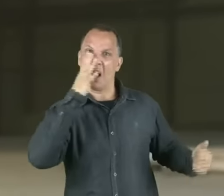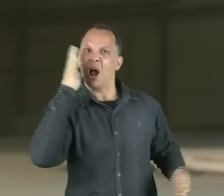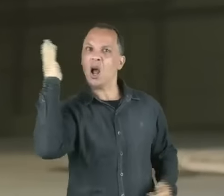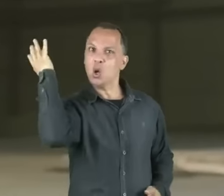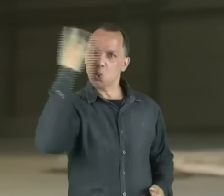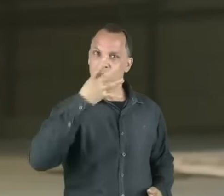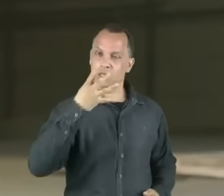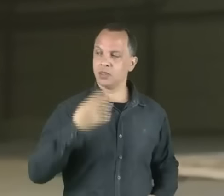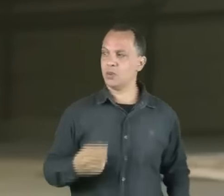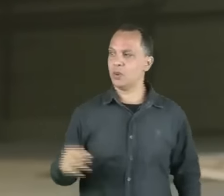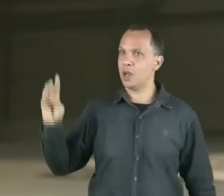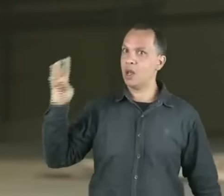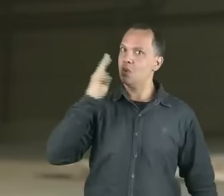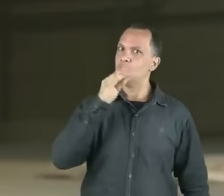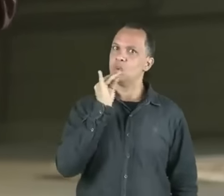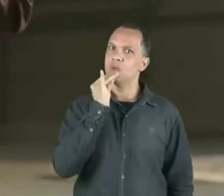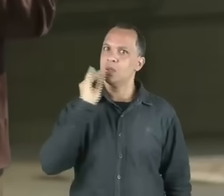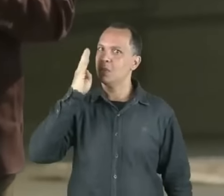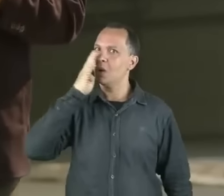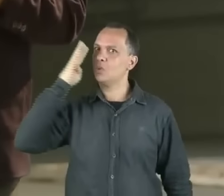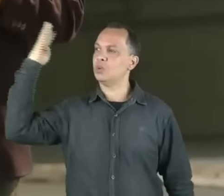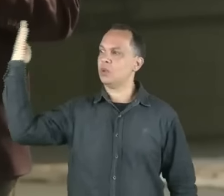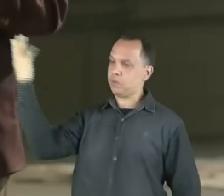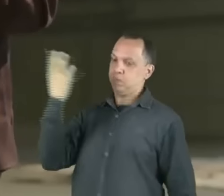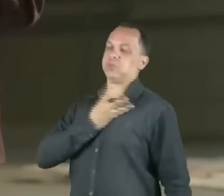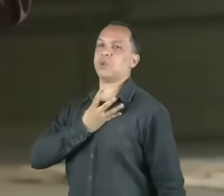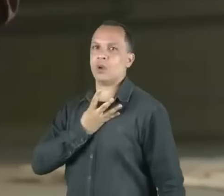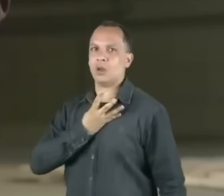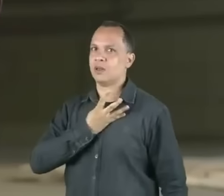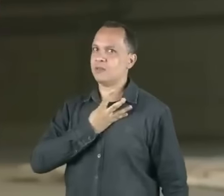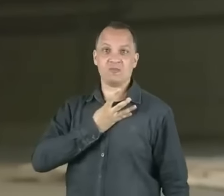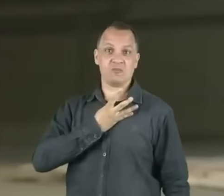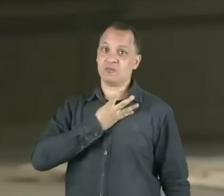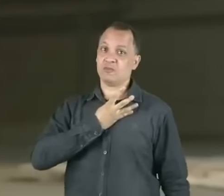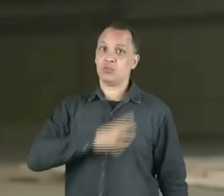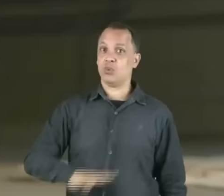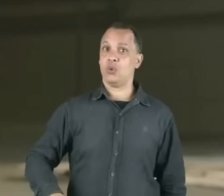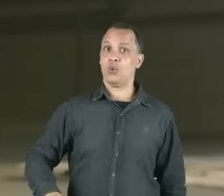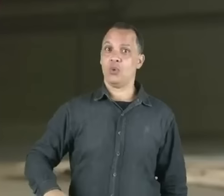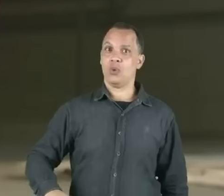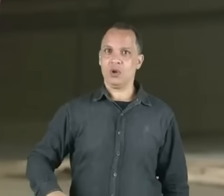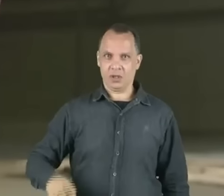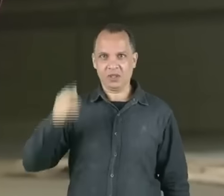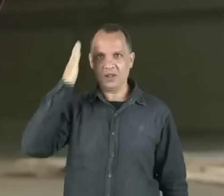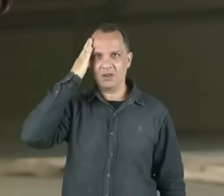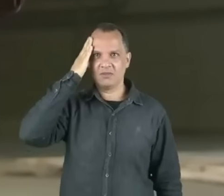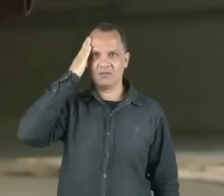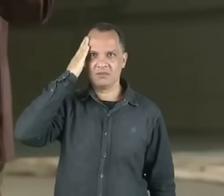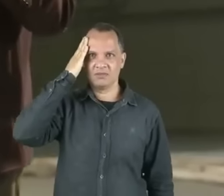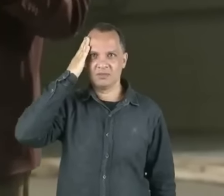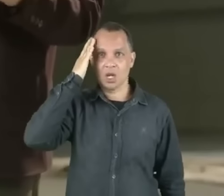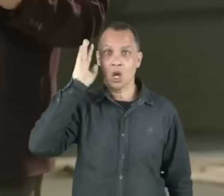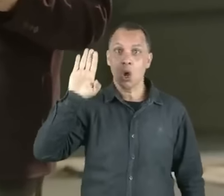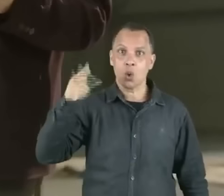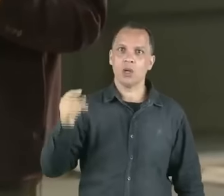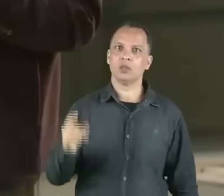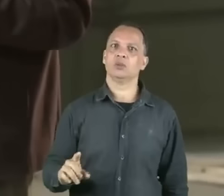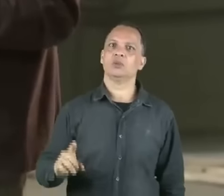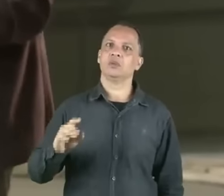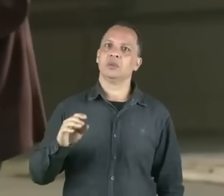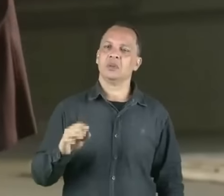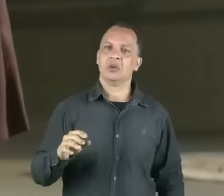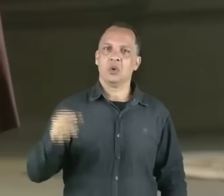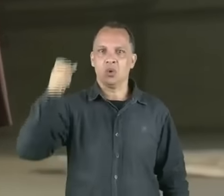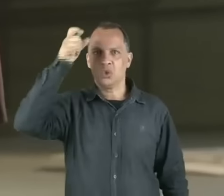apenas a minha verdade ao meu respeito que importa é a verdade de Deus a meu respeito e é muito linda a